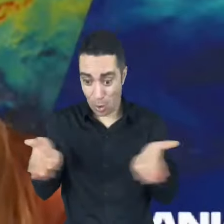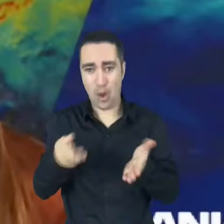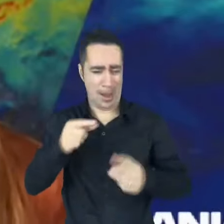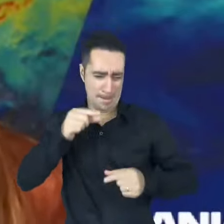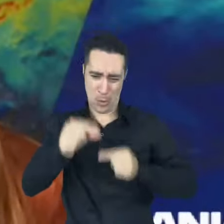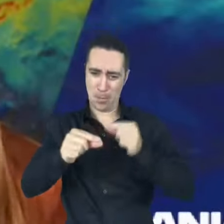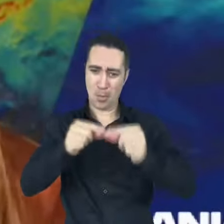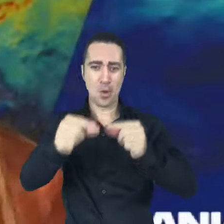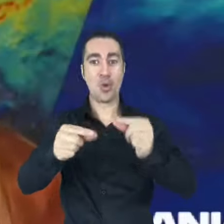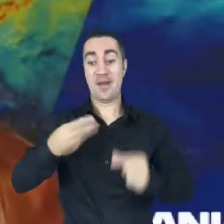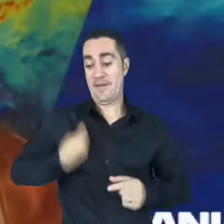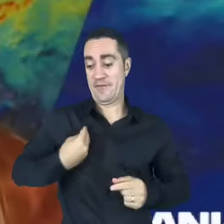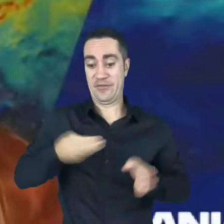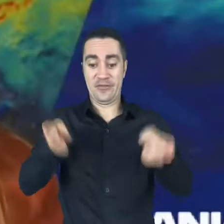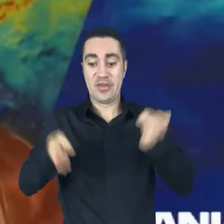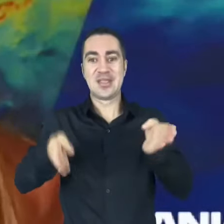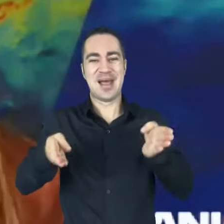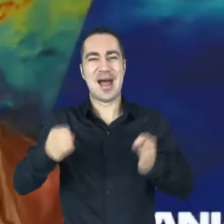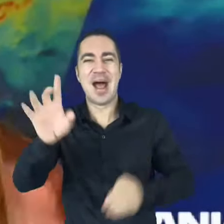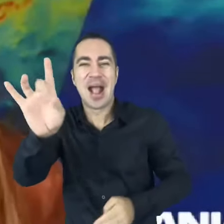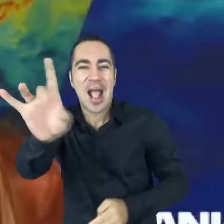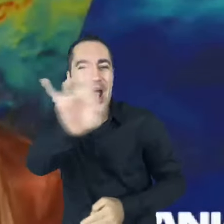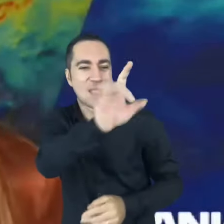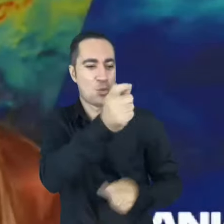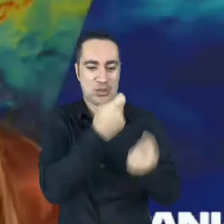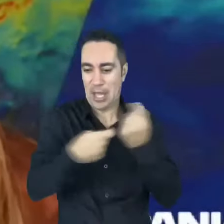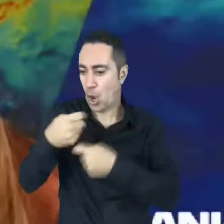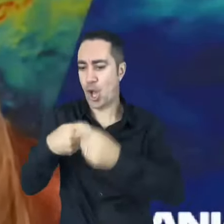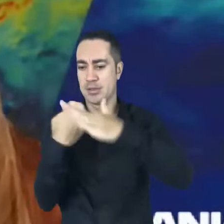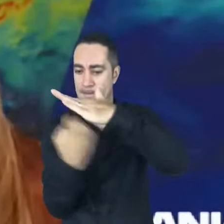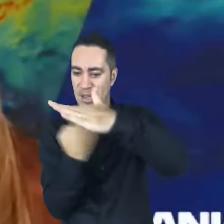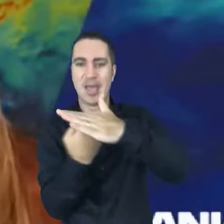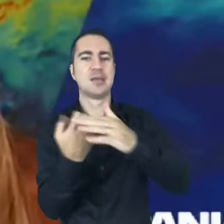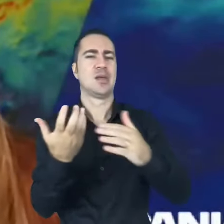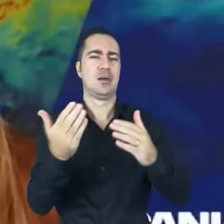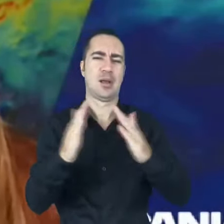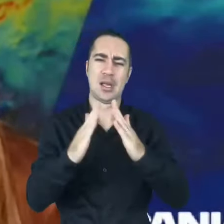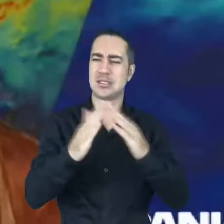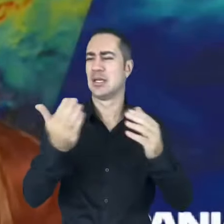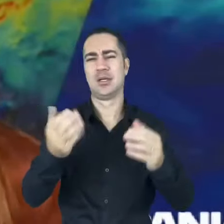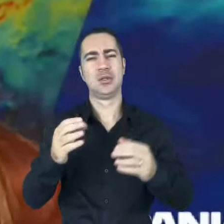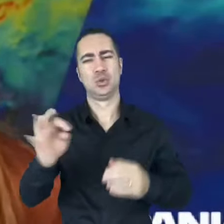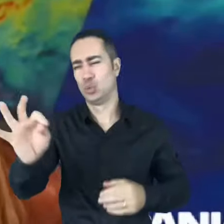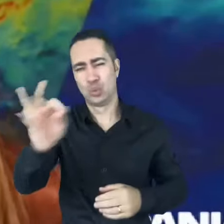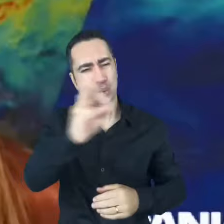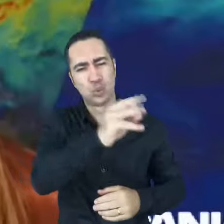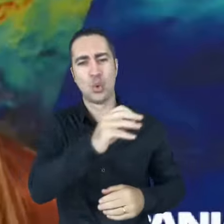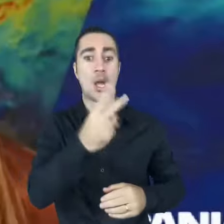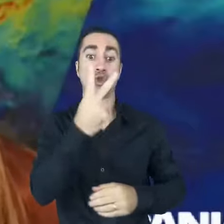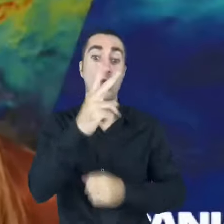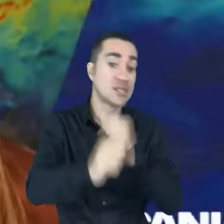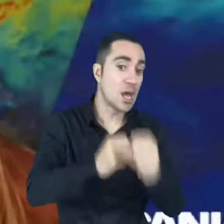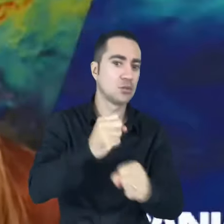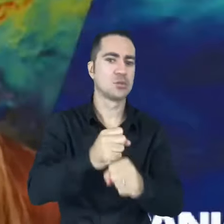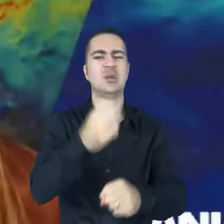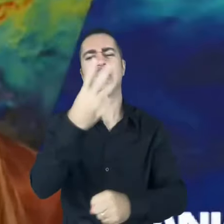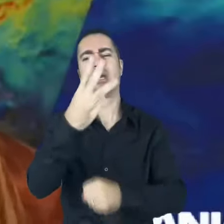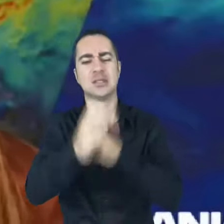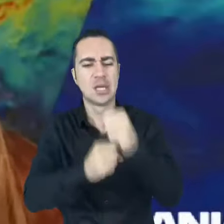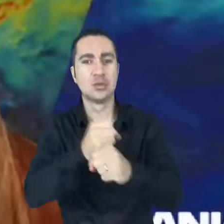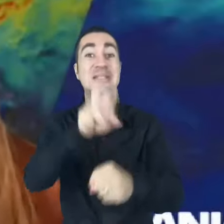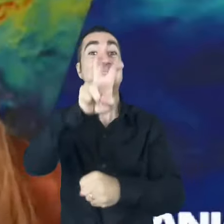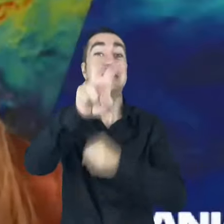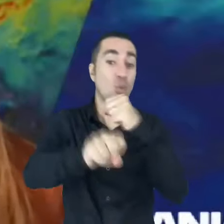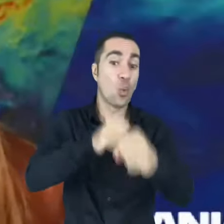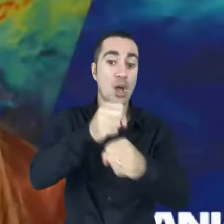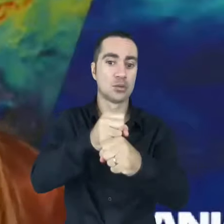nossas funções, dentro dos negócios, das empresas, vamos pensar em 2, 5 anos, e trabalhar incrementalmente até 2050?